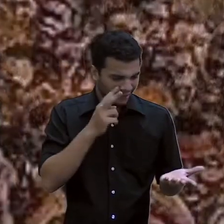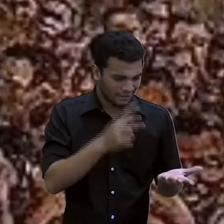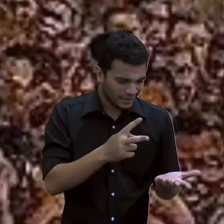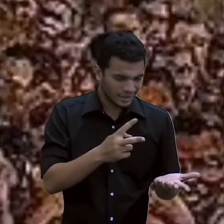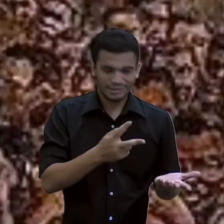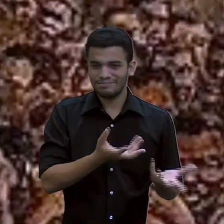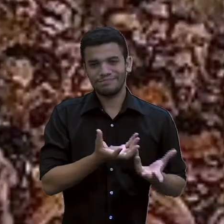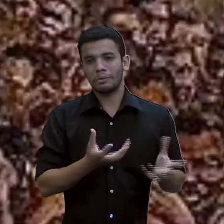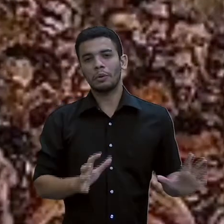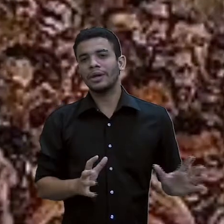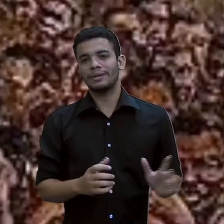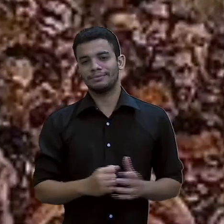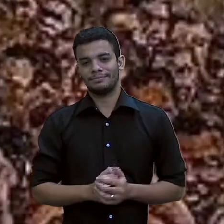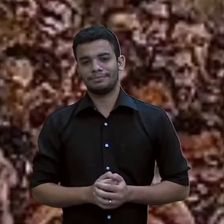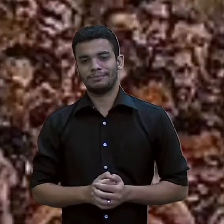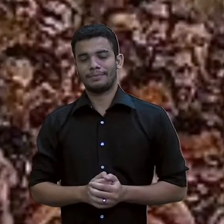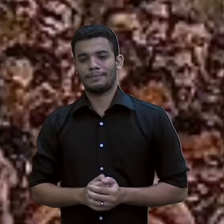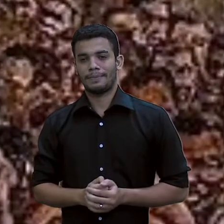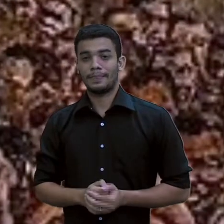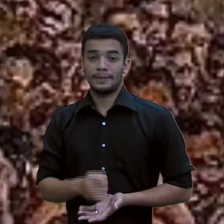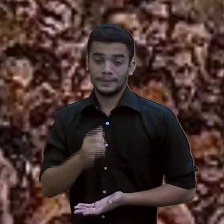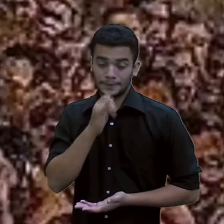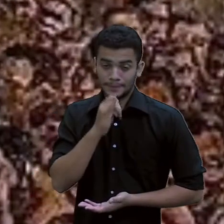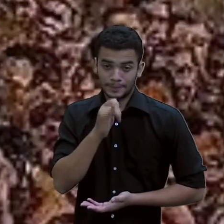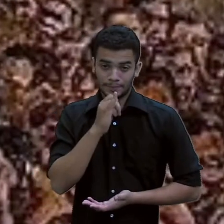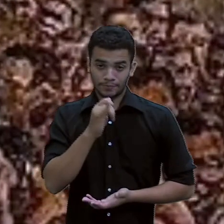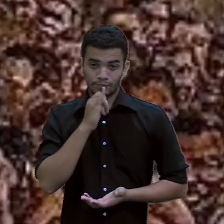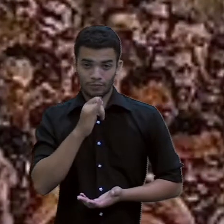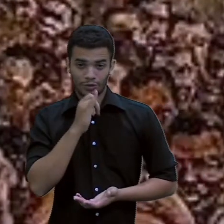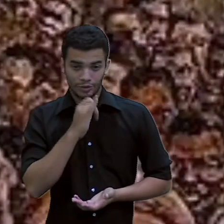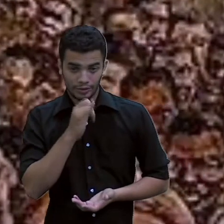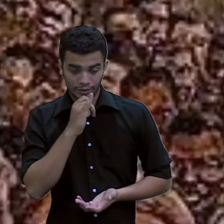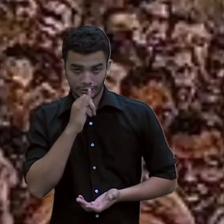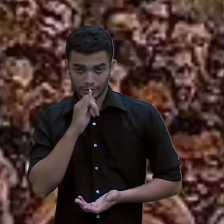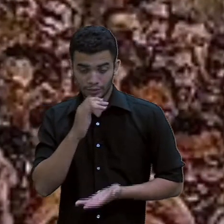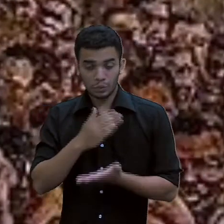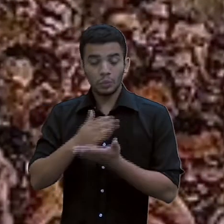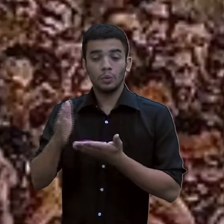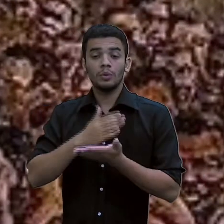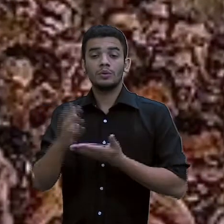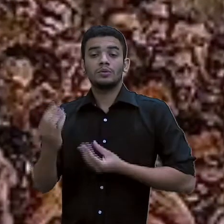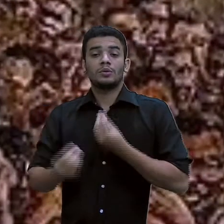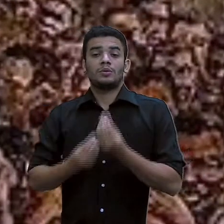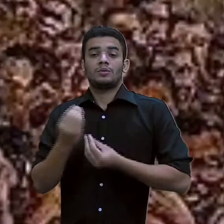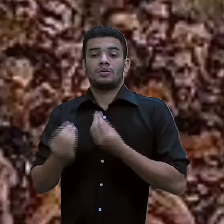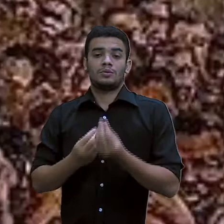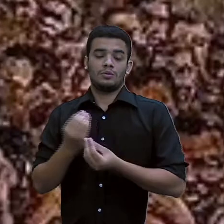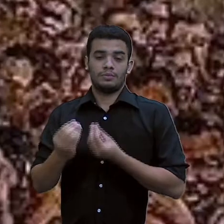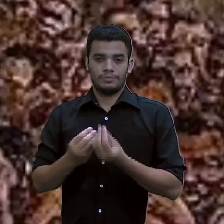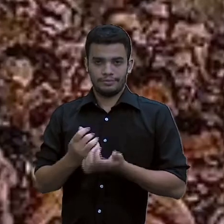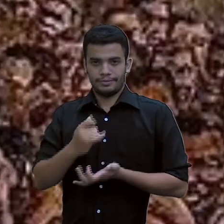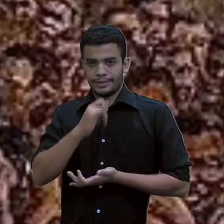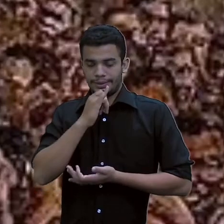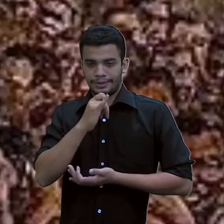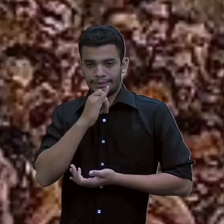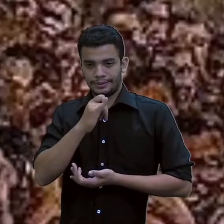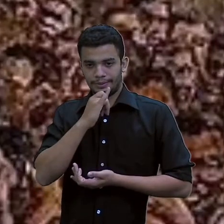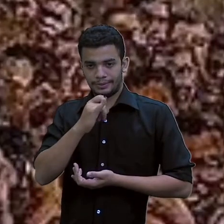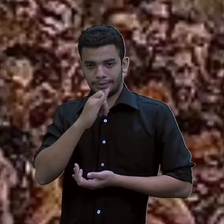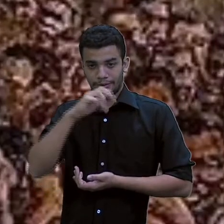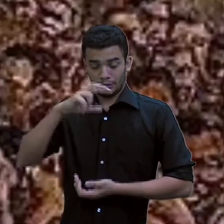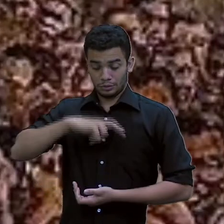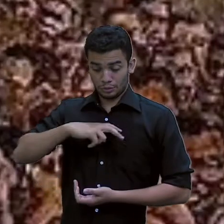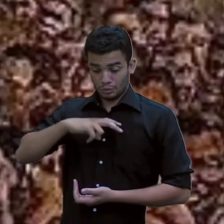do momento em que a experiência colonial portuguesa estabeleceu a necessidade de